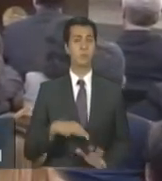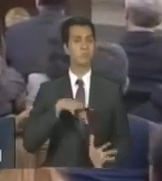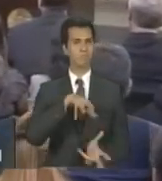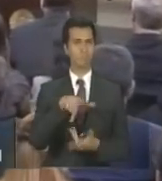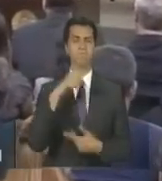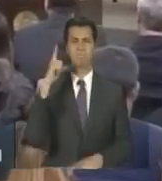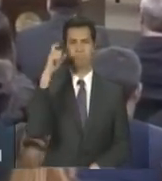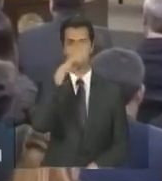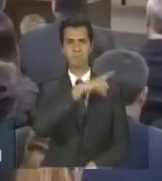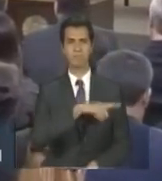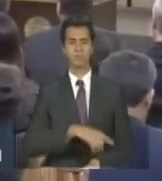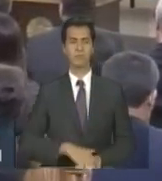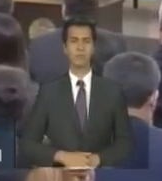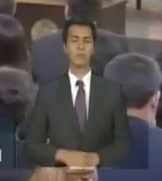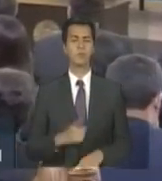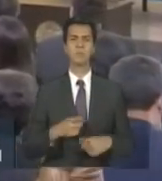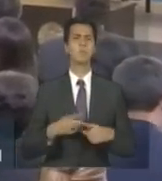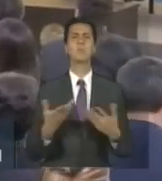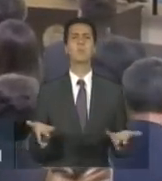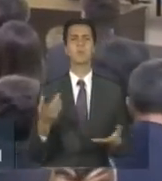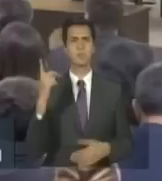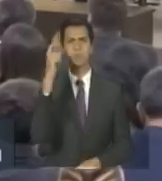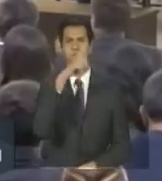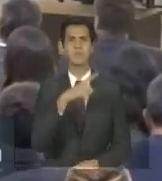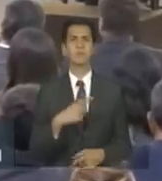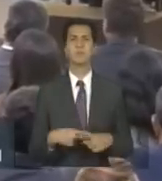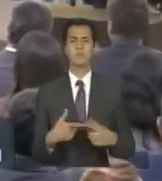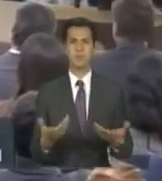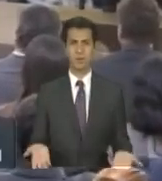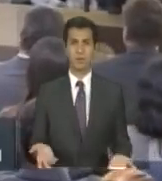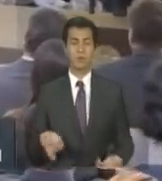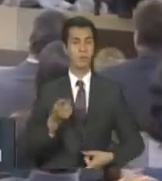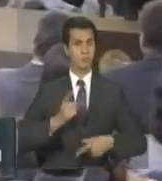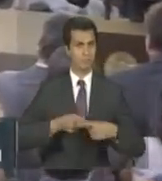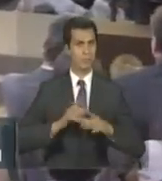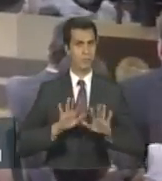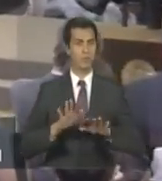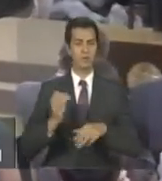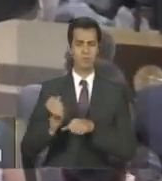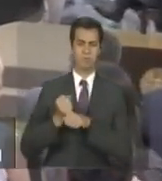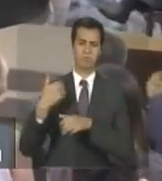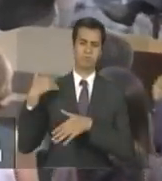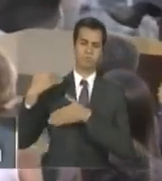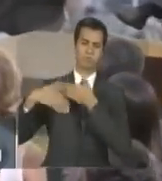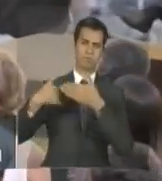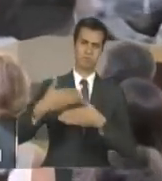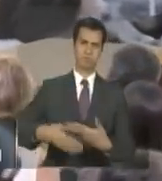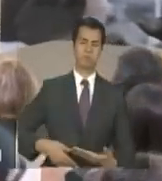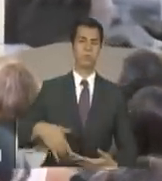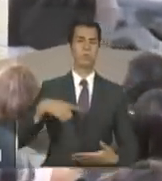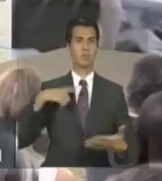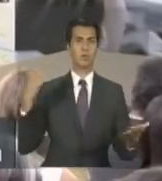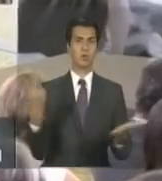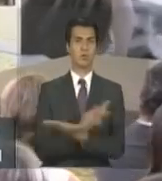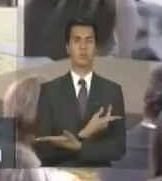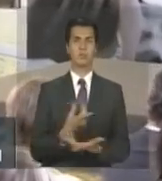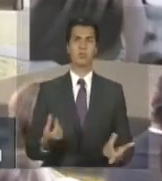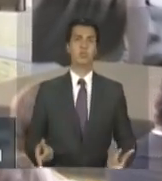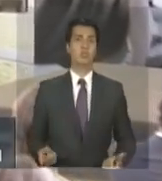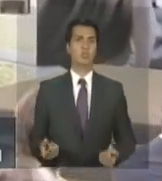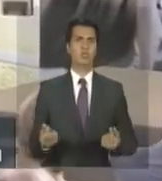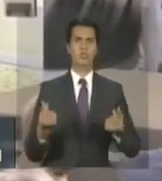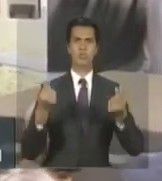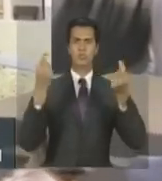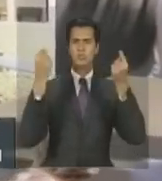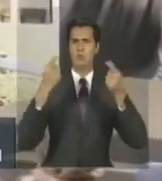complicado. Por quê? É um mundo em que nós vimos, nos últimos anos, uma explosão de riqueza antes da